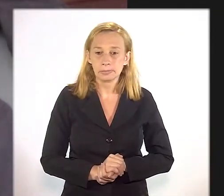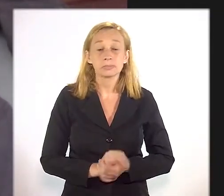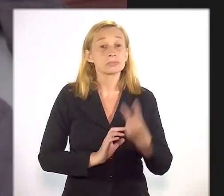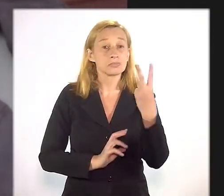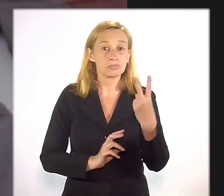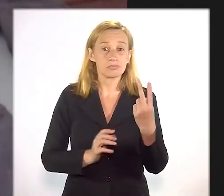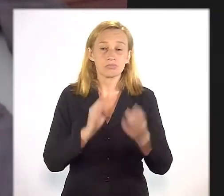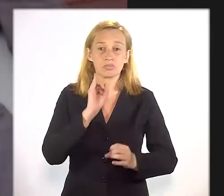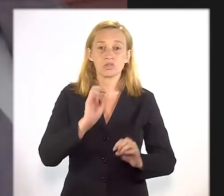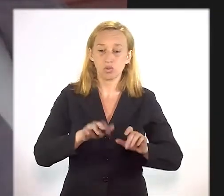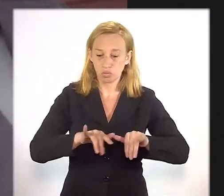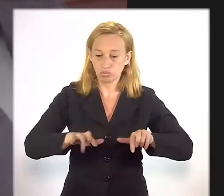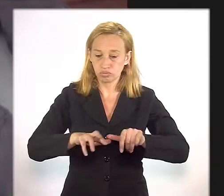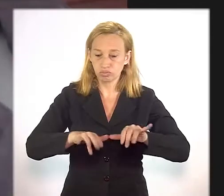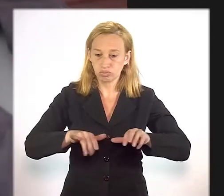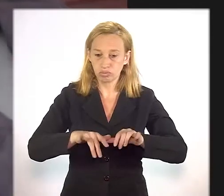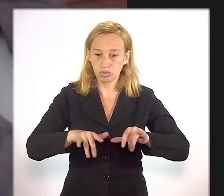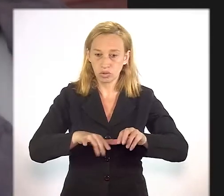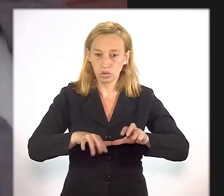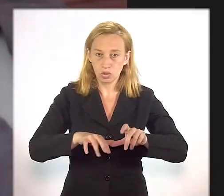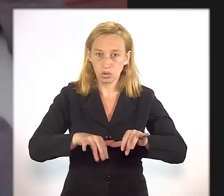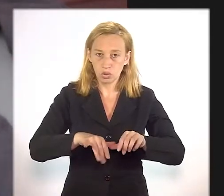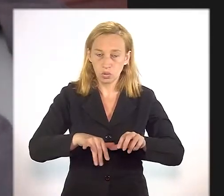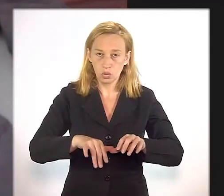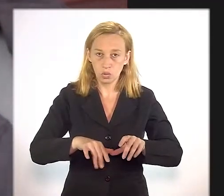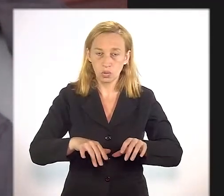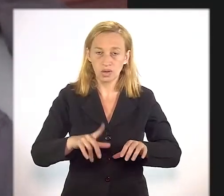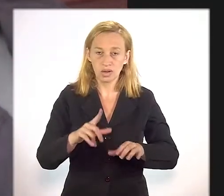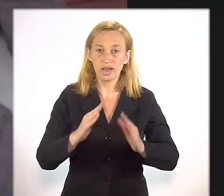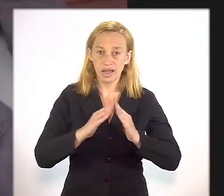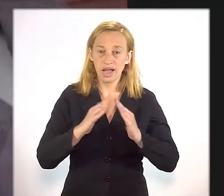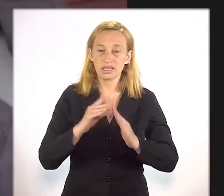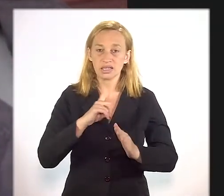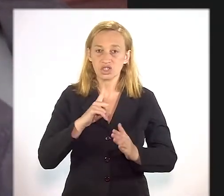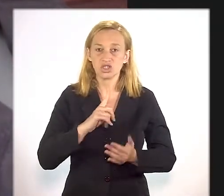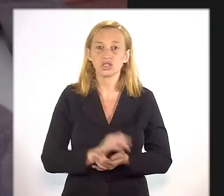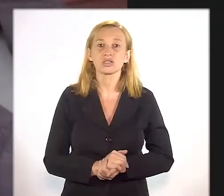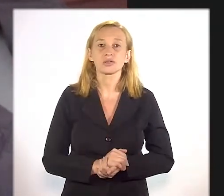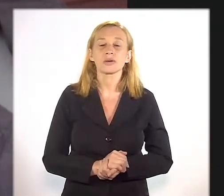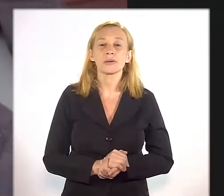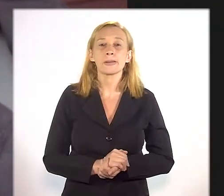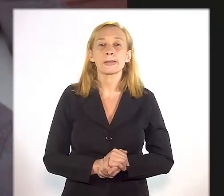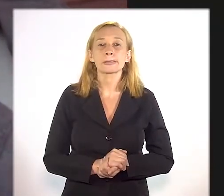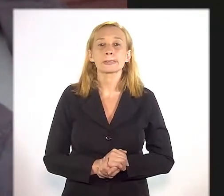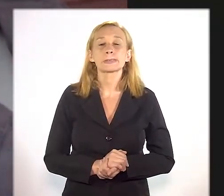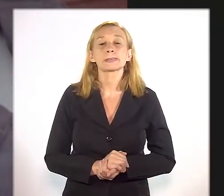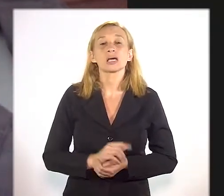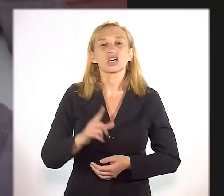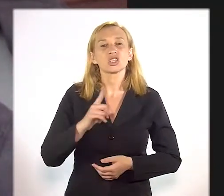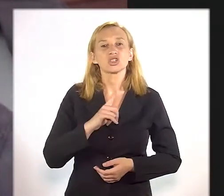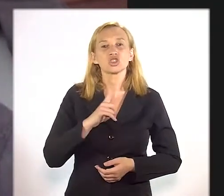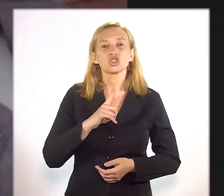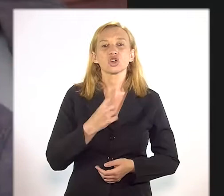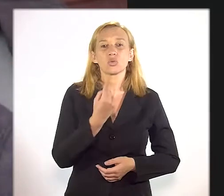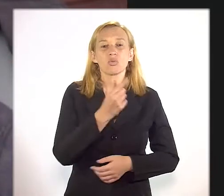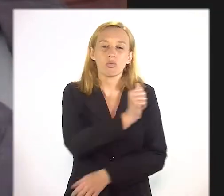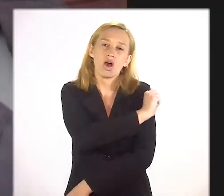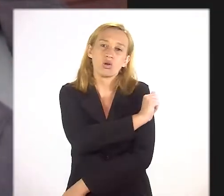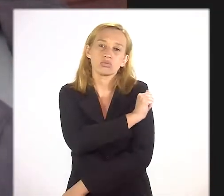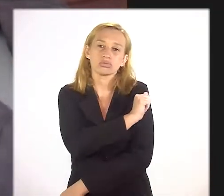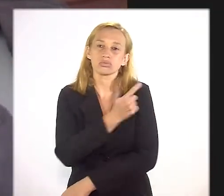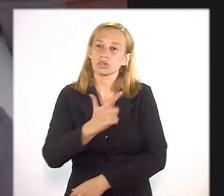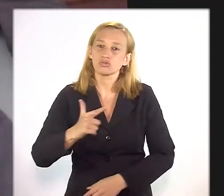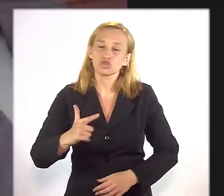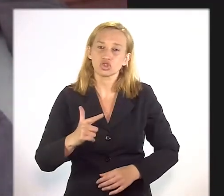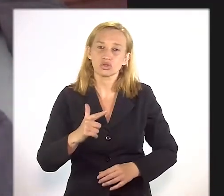Então, ele tinha 2 computadores, partilhou um com esse colega. No dia 14, tínhamos chegado a 36. Faltavam 2,